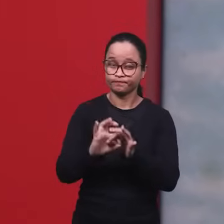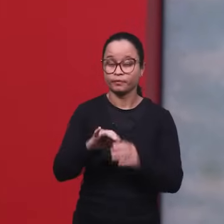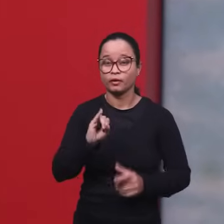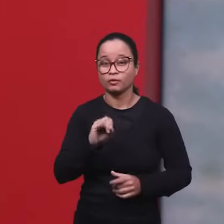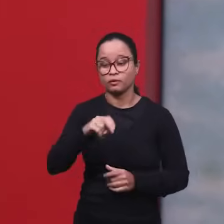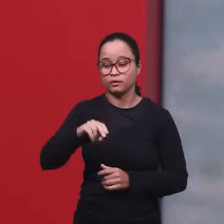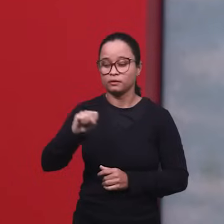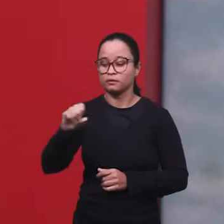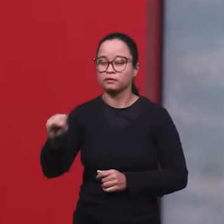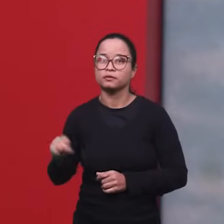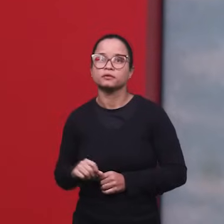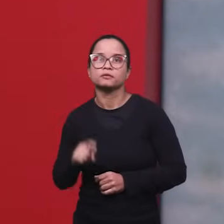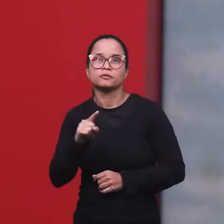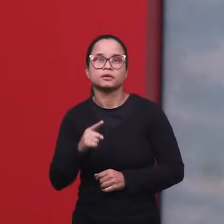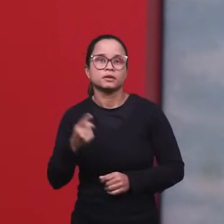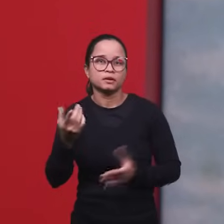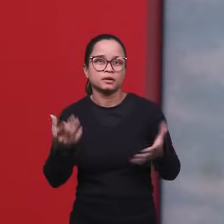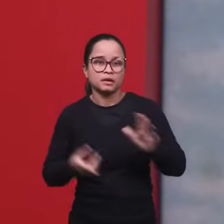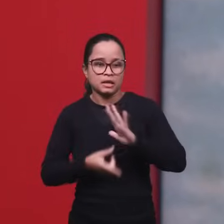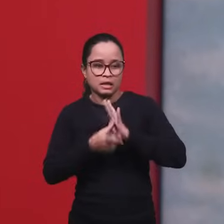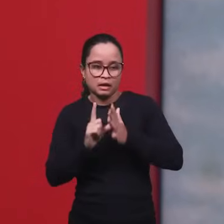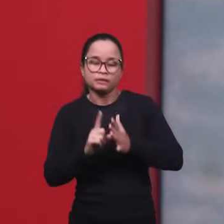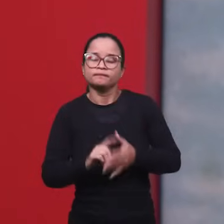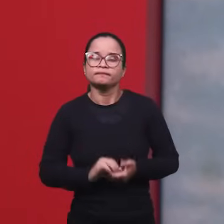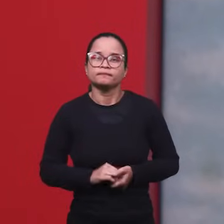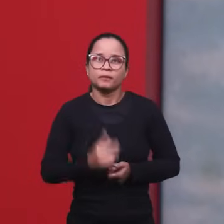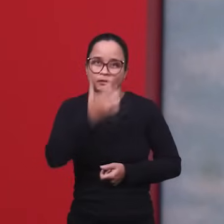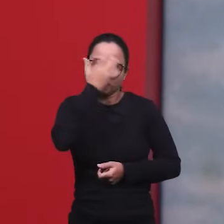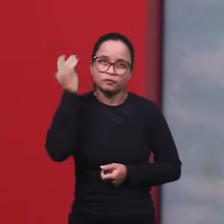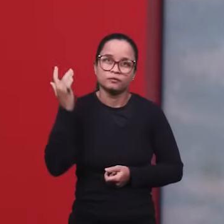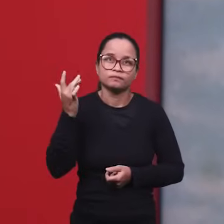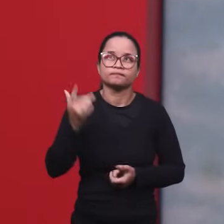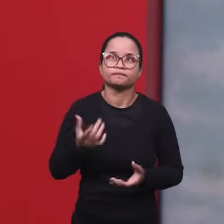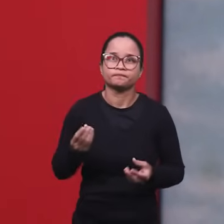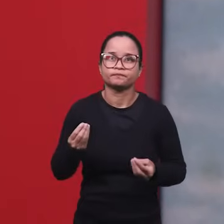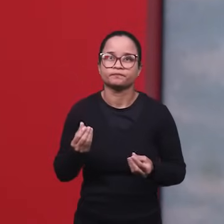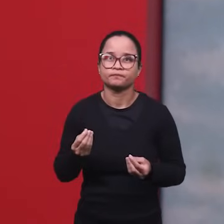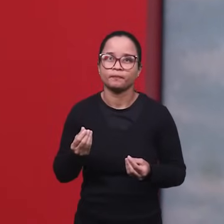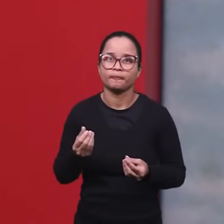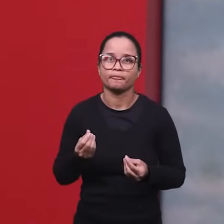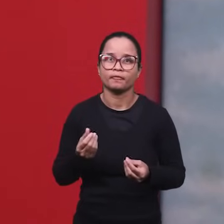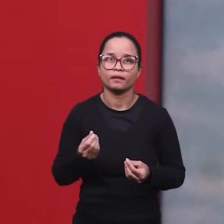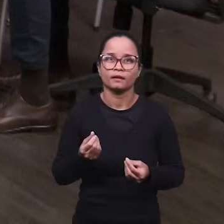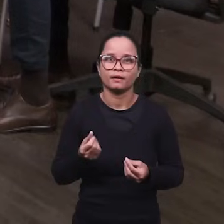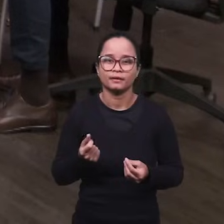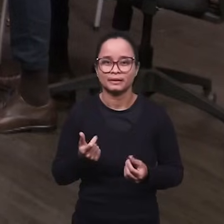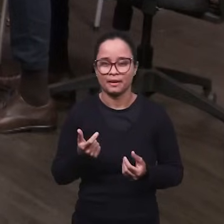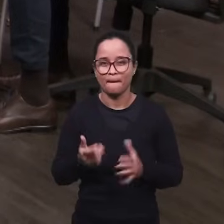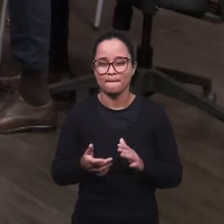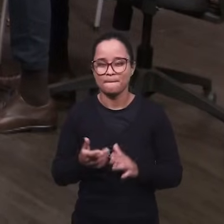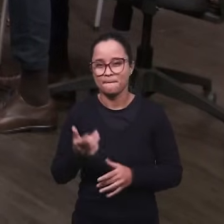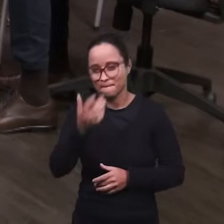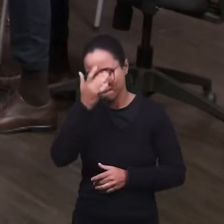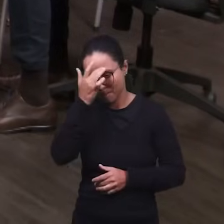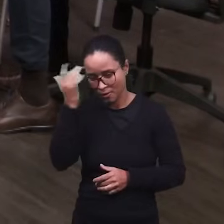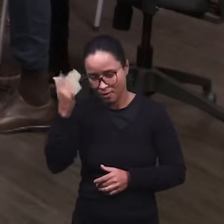lá no INSS mesmo você emite a guia. Antes as pessoas mais mais